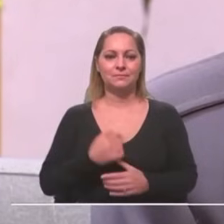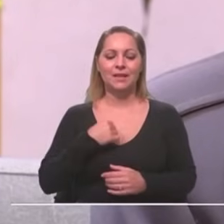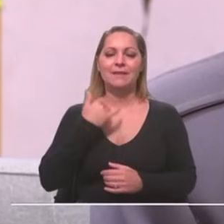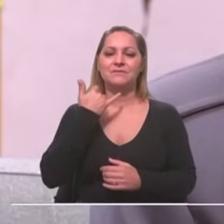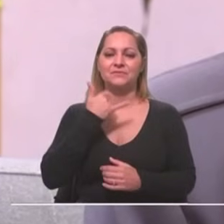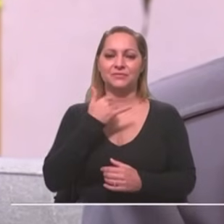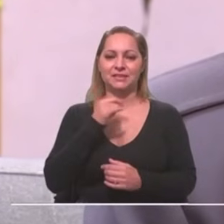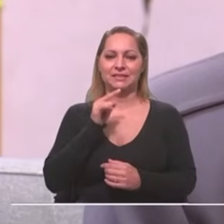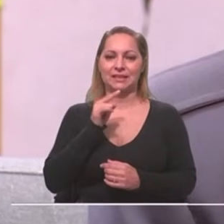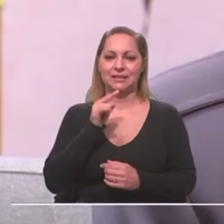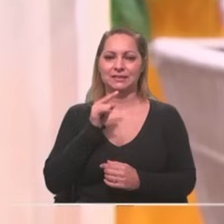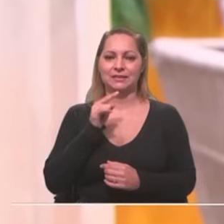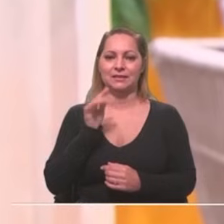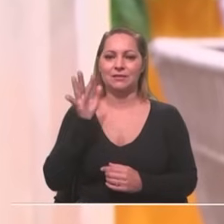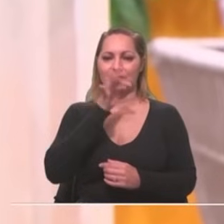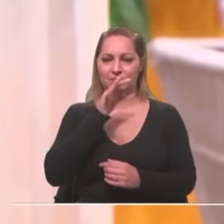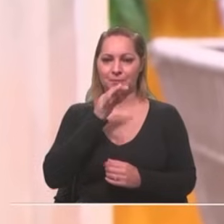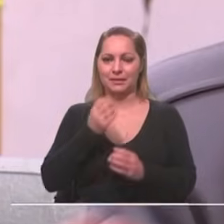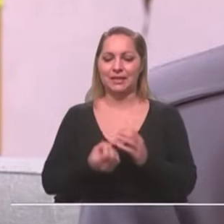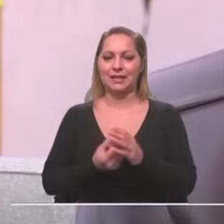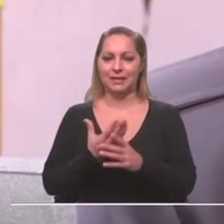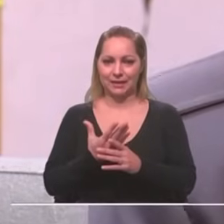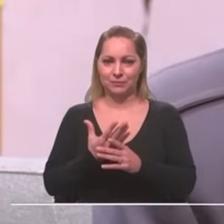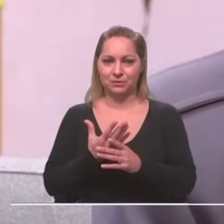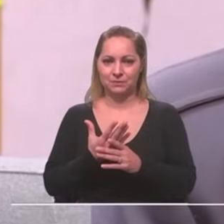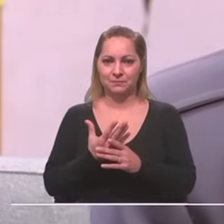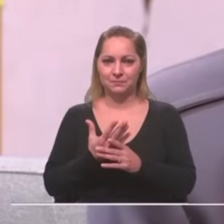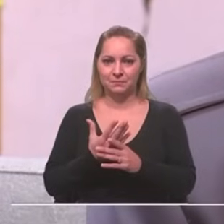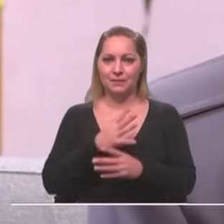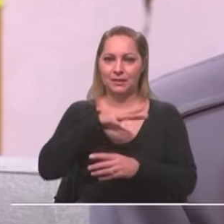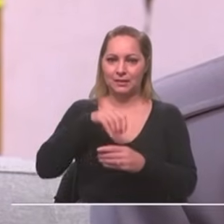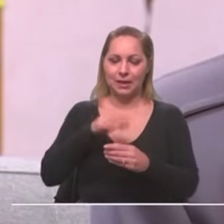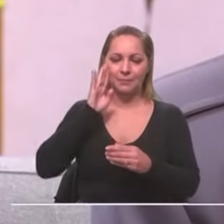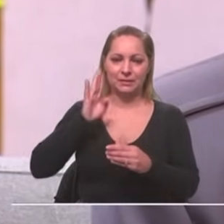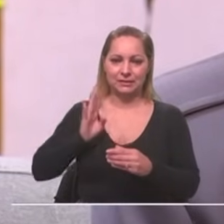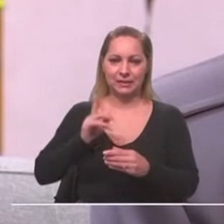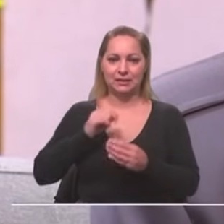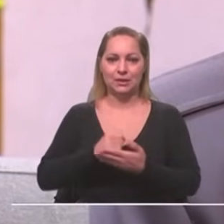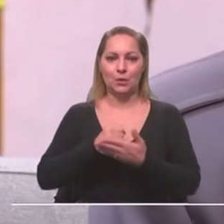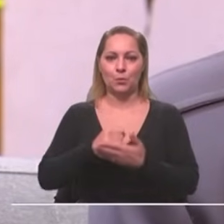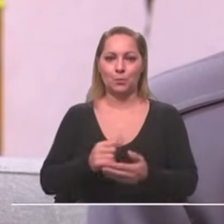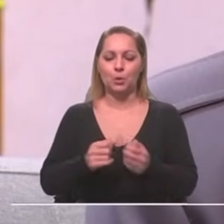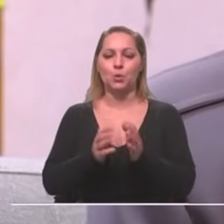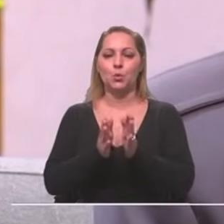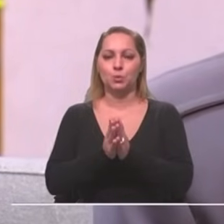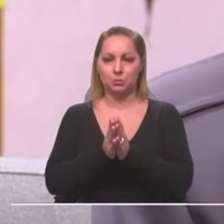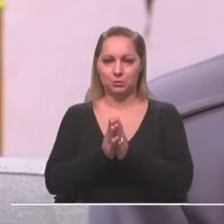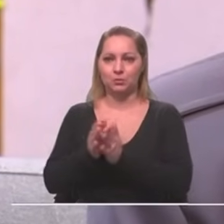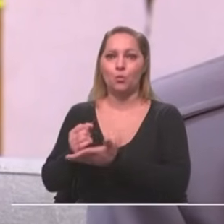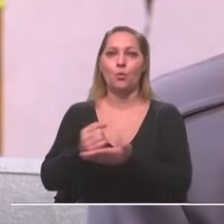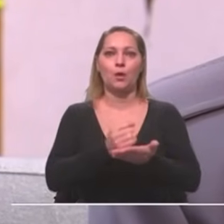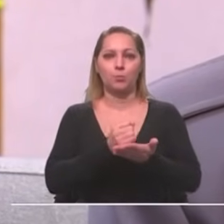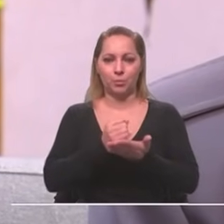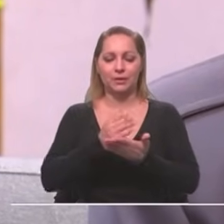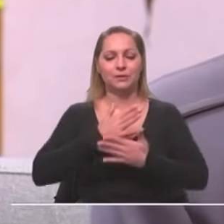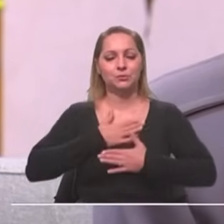esta família também que construímos, muito no meio militar e também com o apoio de todo o meio militar que nos permite ter esta família feliz que